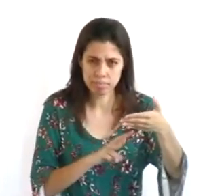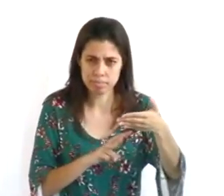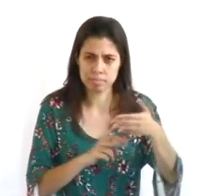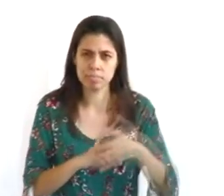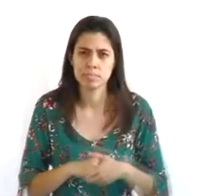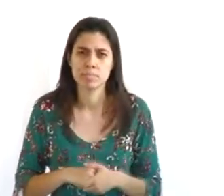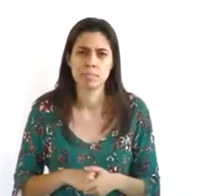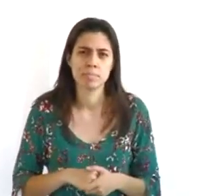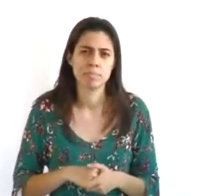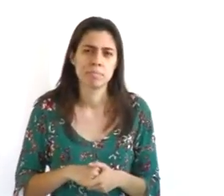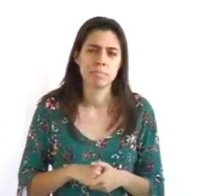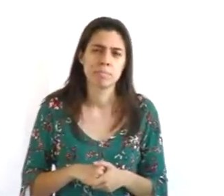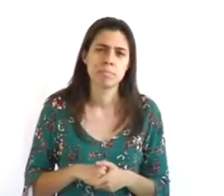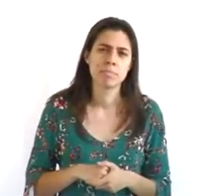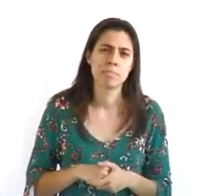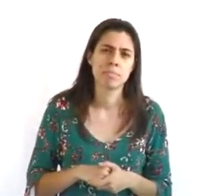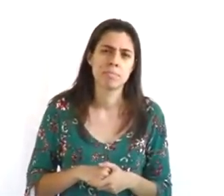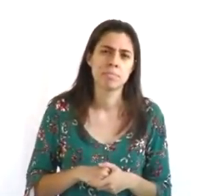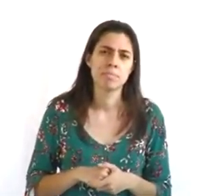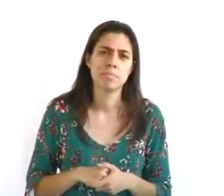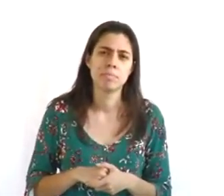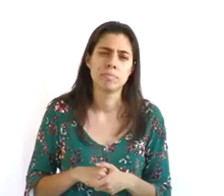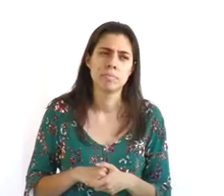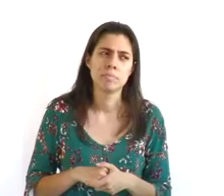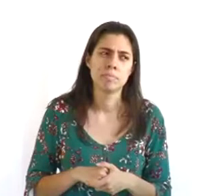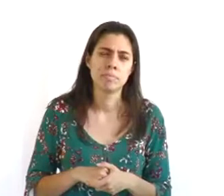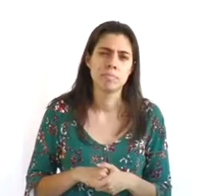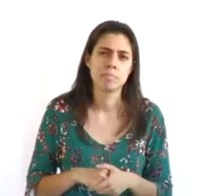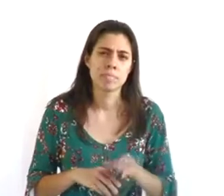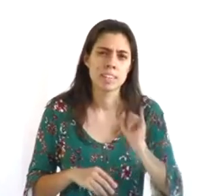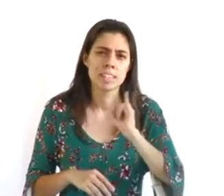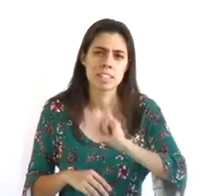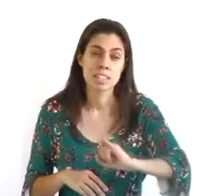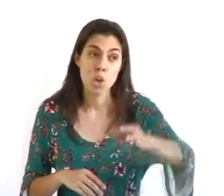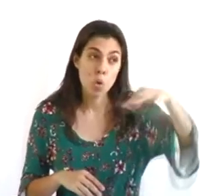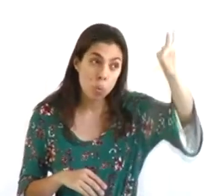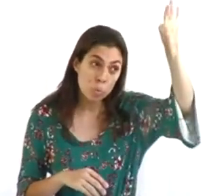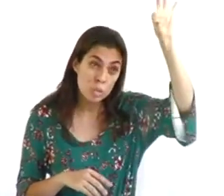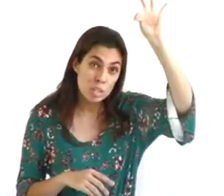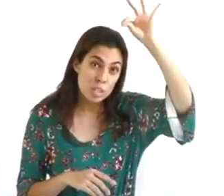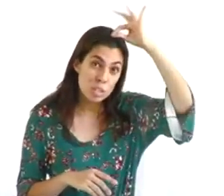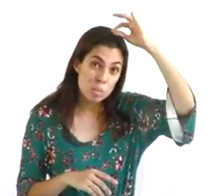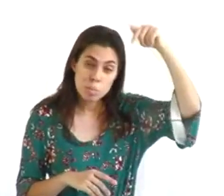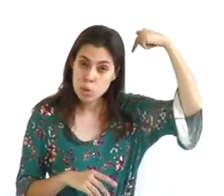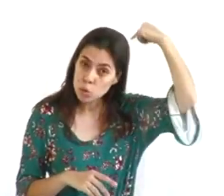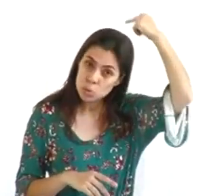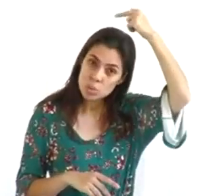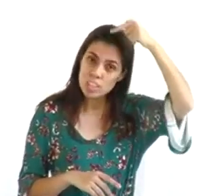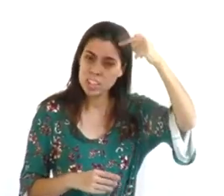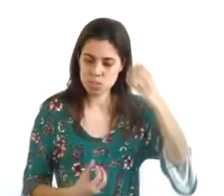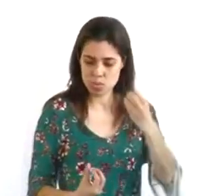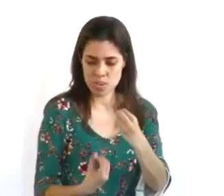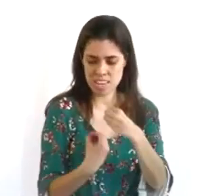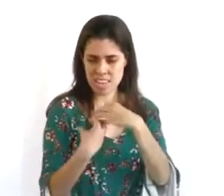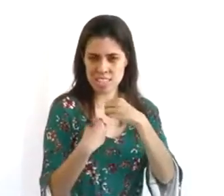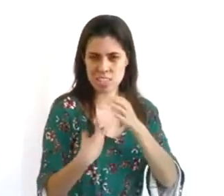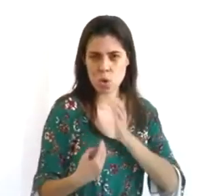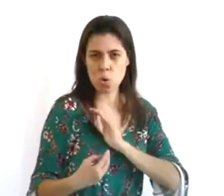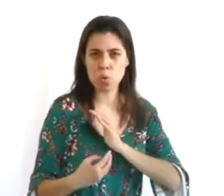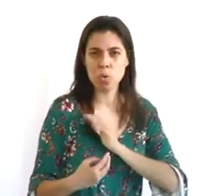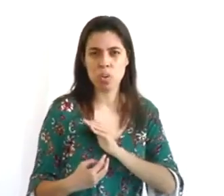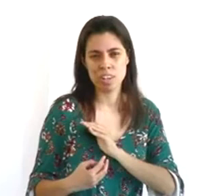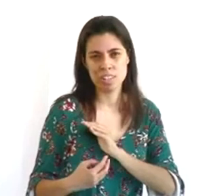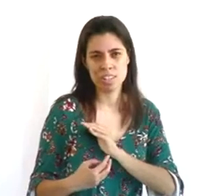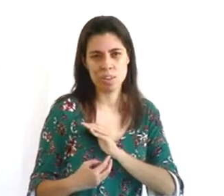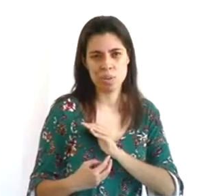seu coração nesta manhã, para essa exposição do Salmo 136, eu não posso sussurrar esse verso que eu vou ler agora, eu tenho que ler com vontade para a